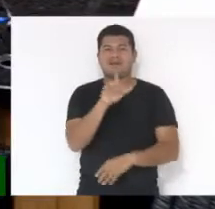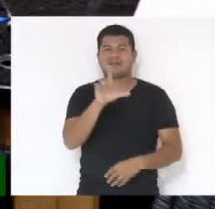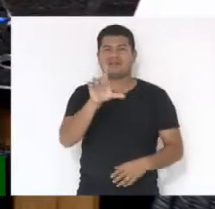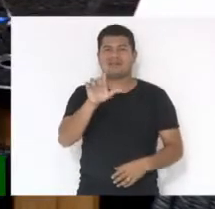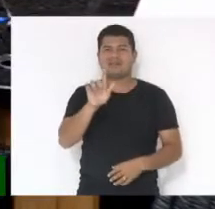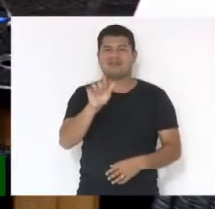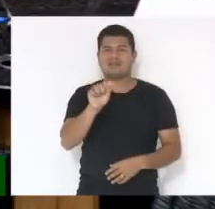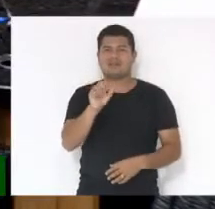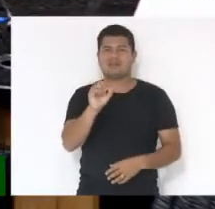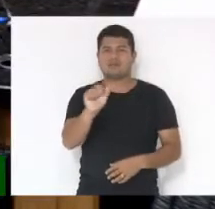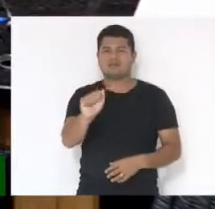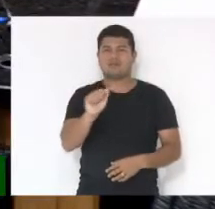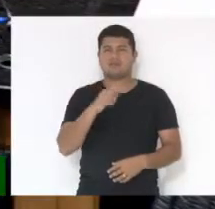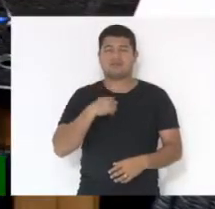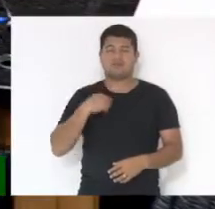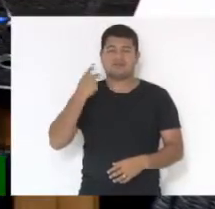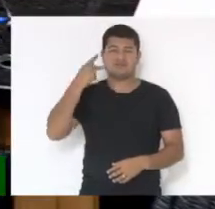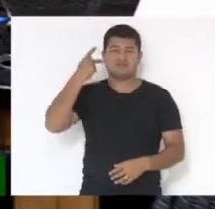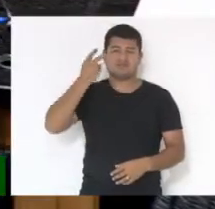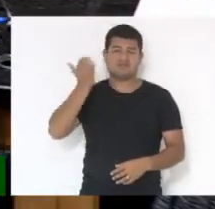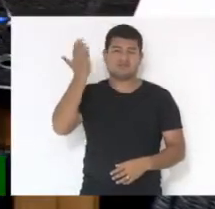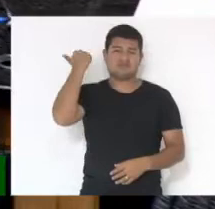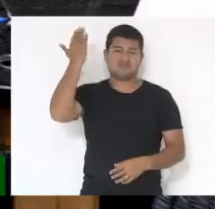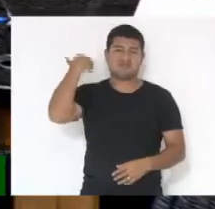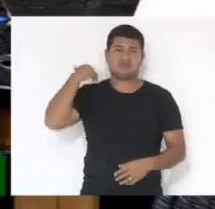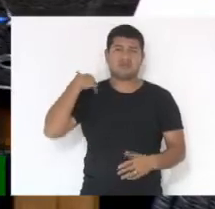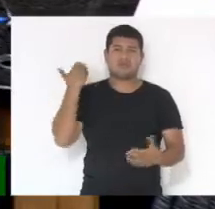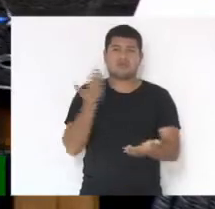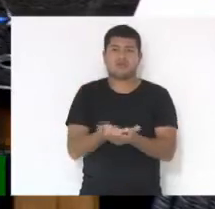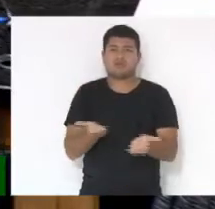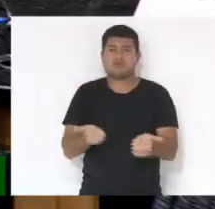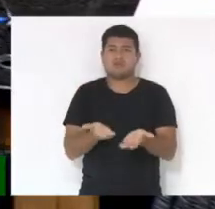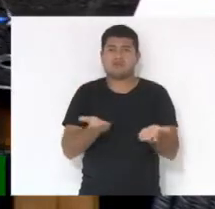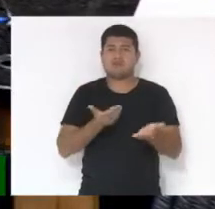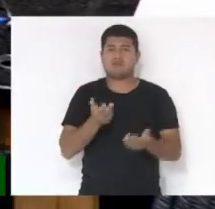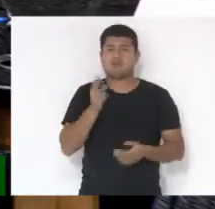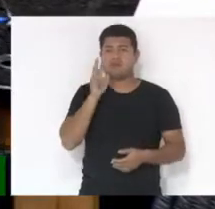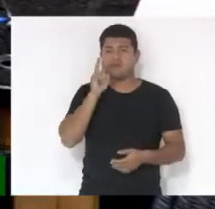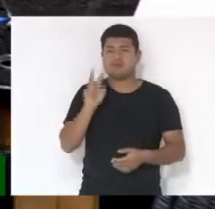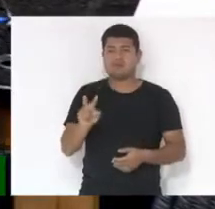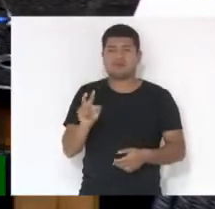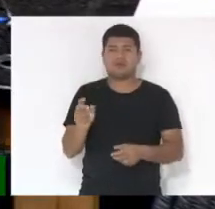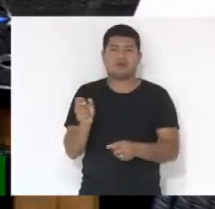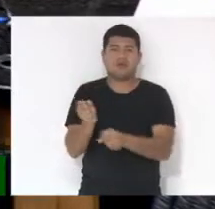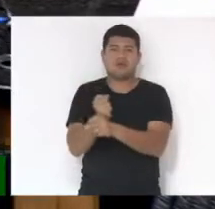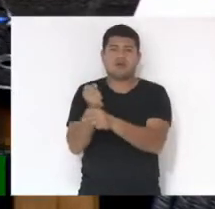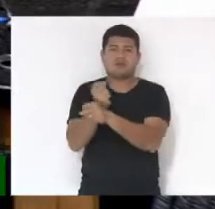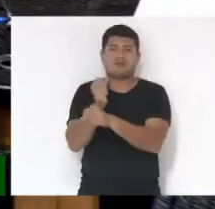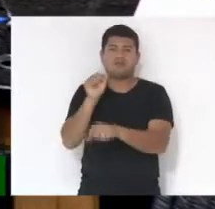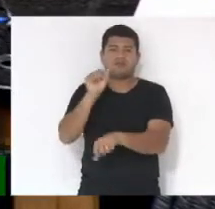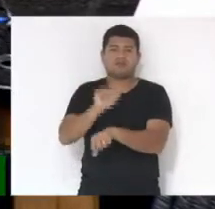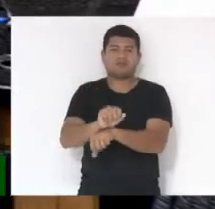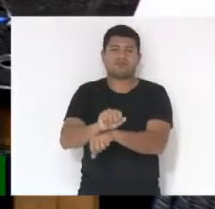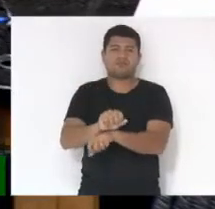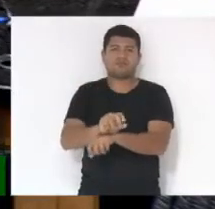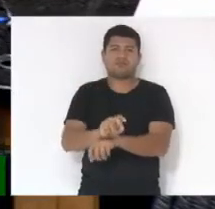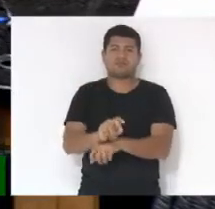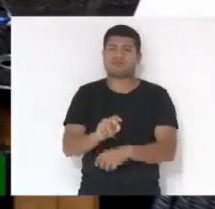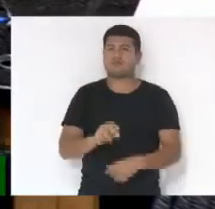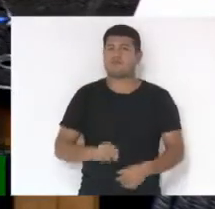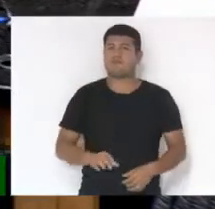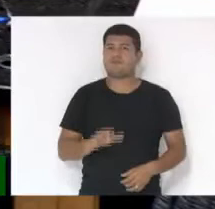era vereador, e, pelo que a gente vê, a obra está paralisada e não é mais